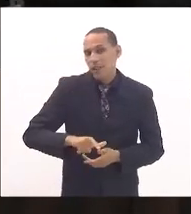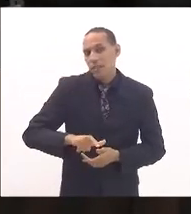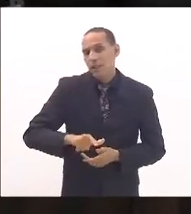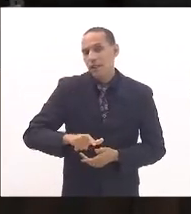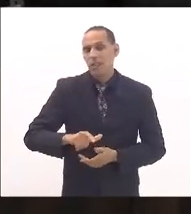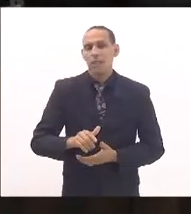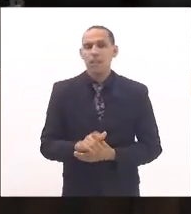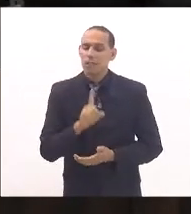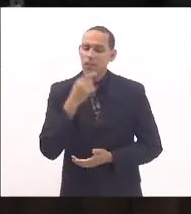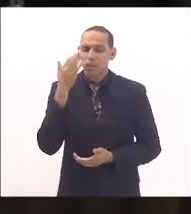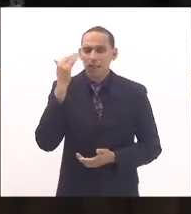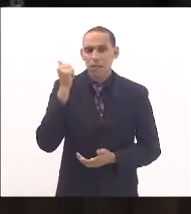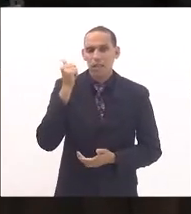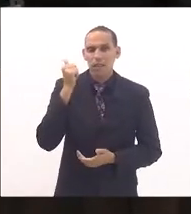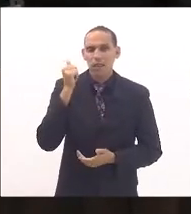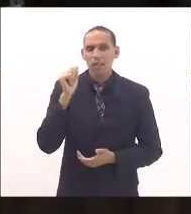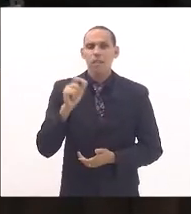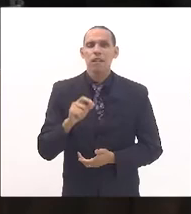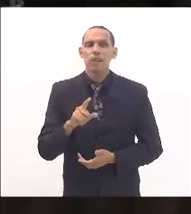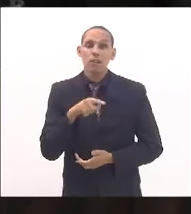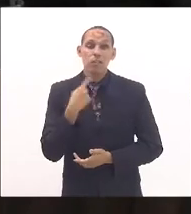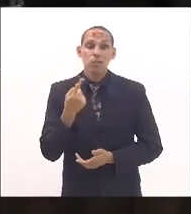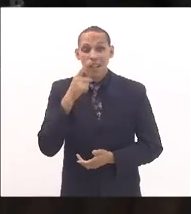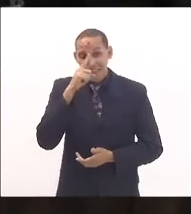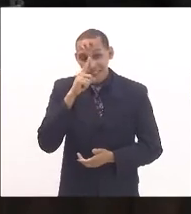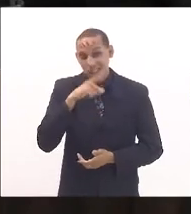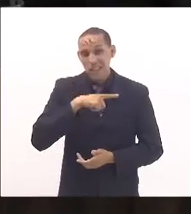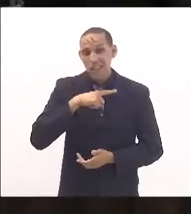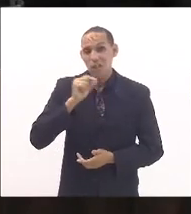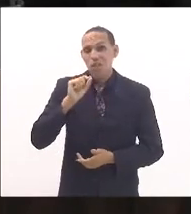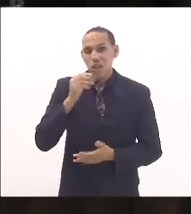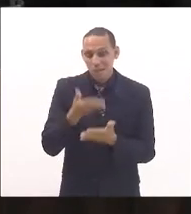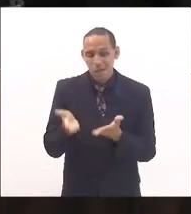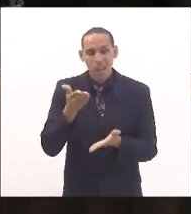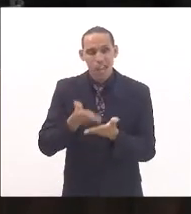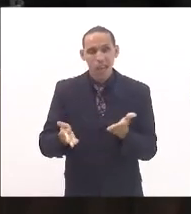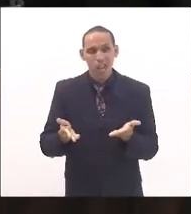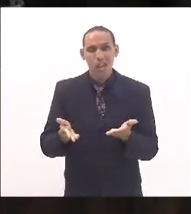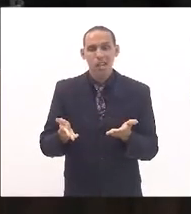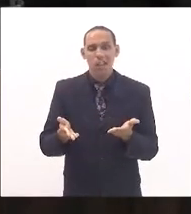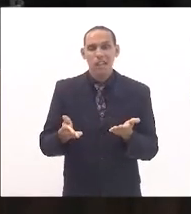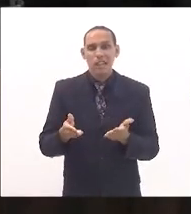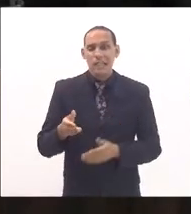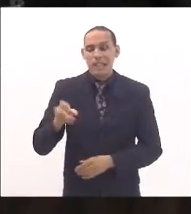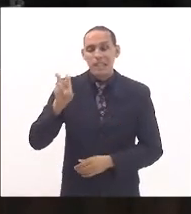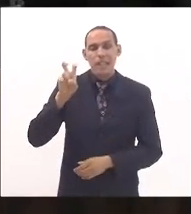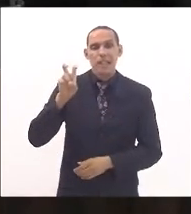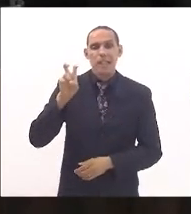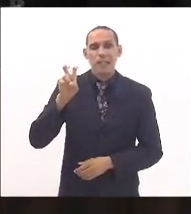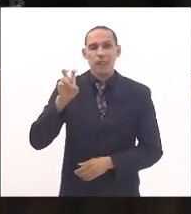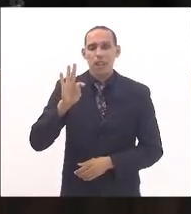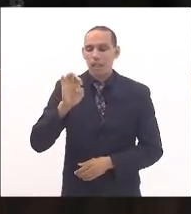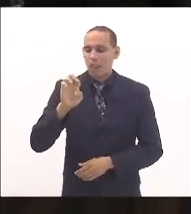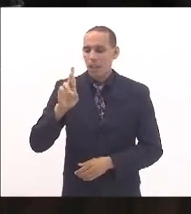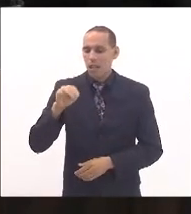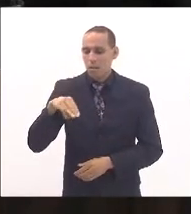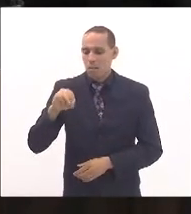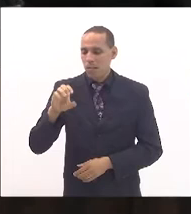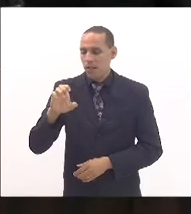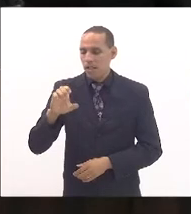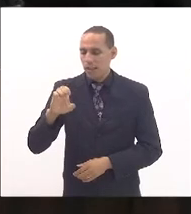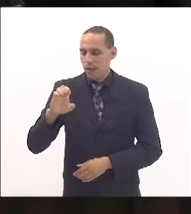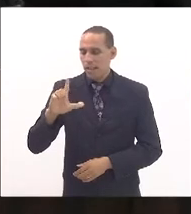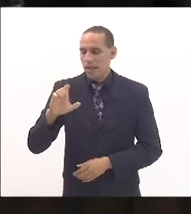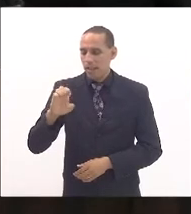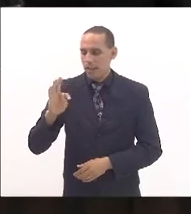sabe, nós estamos correndo um risco de perder no mínimo 5 termoelétricas para esse